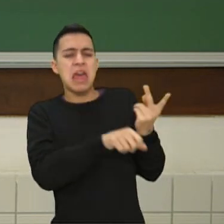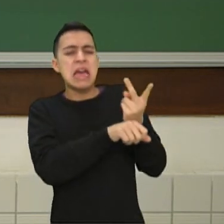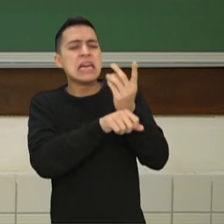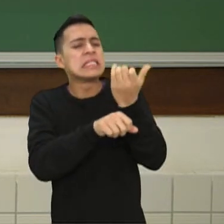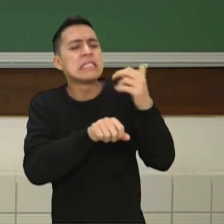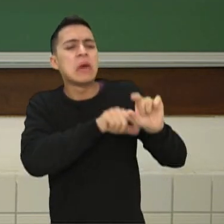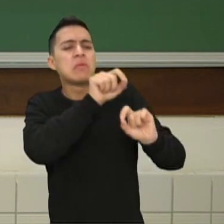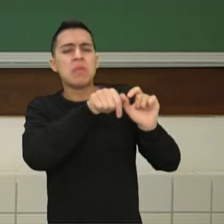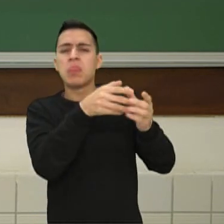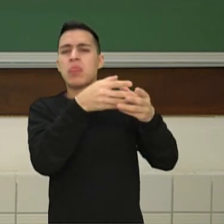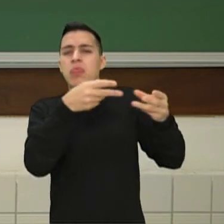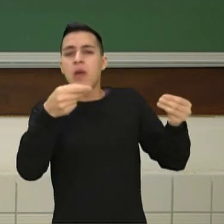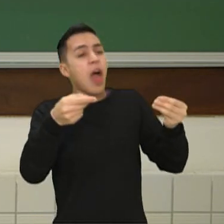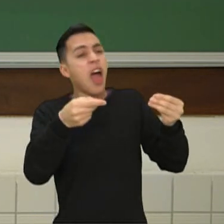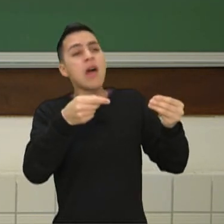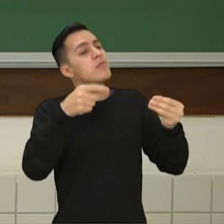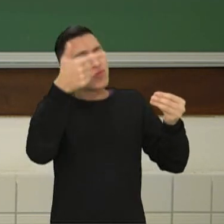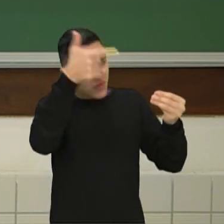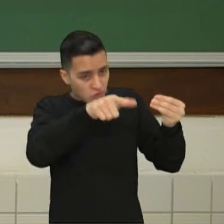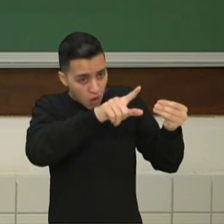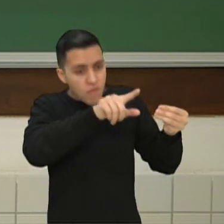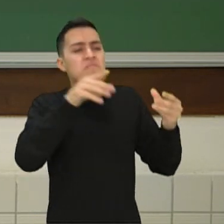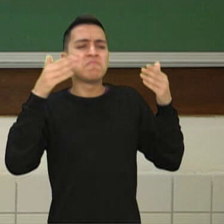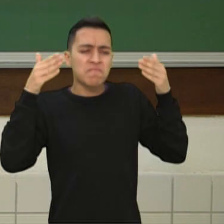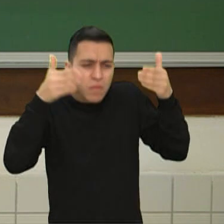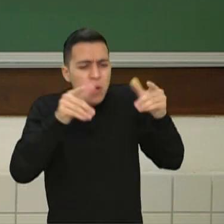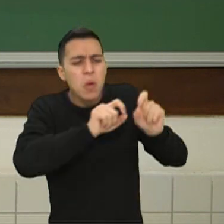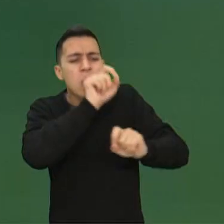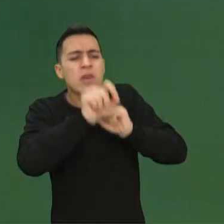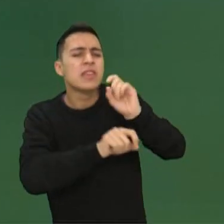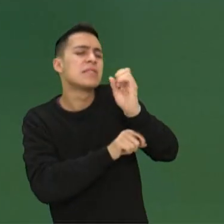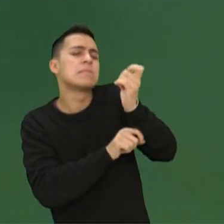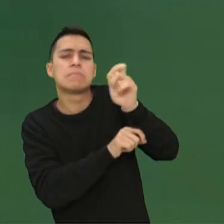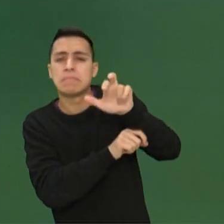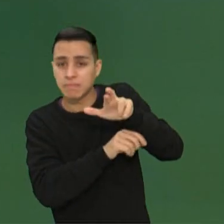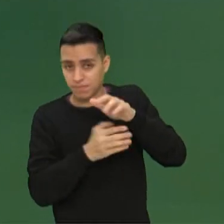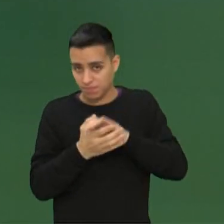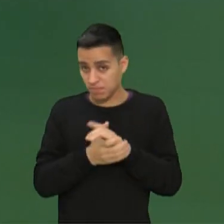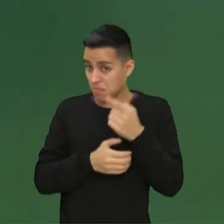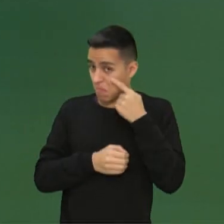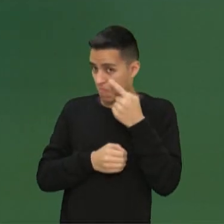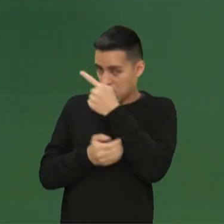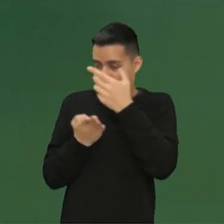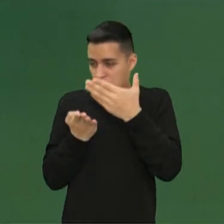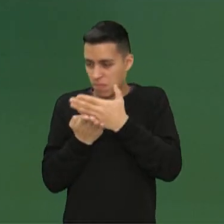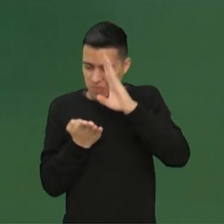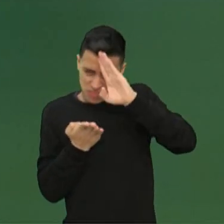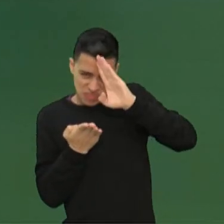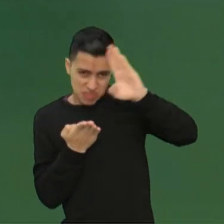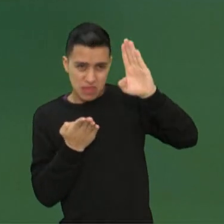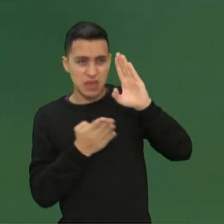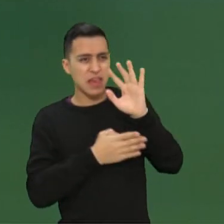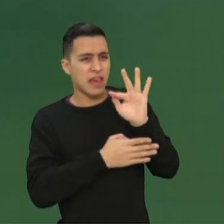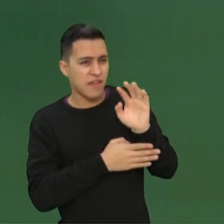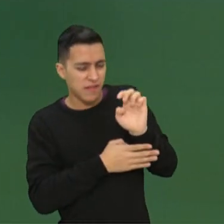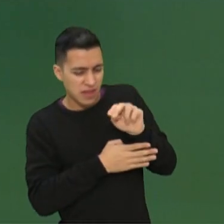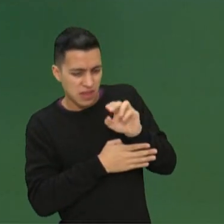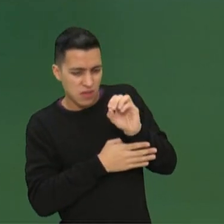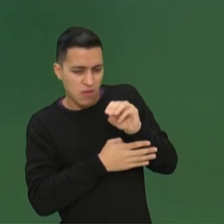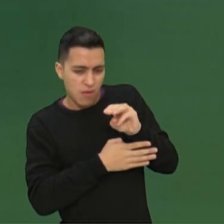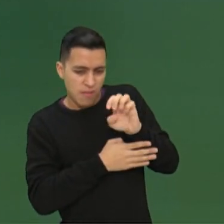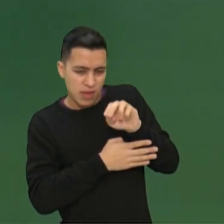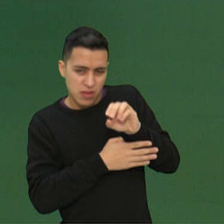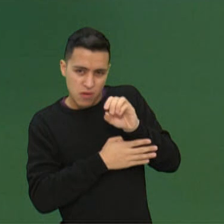gente precisa retomar essa busca aí, tá? Outro ponto aí, a principal obra dele é a fenomenologia,